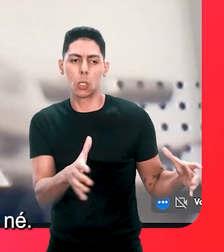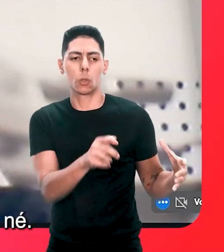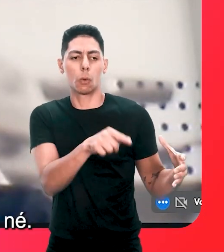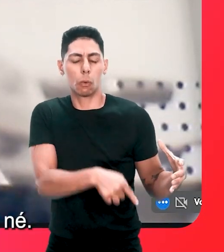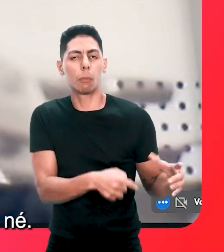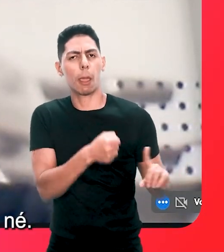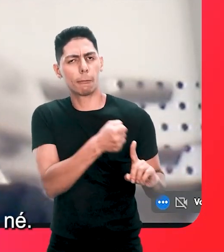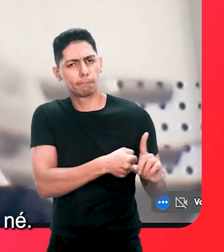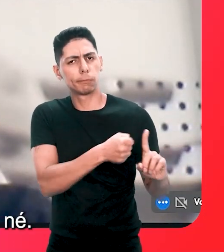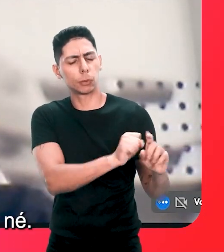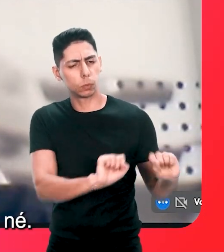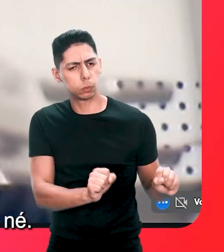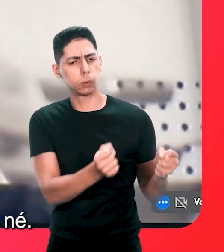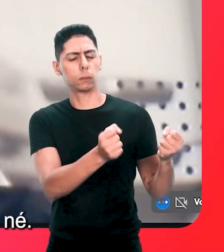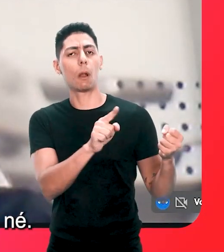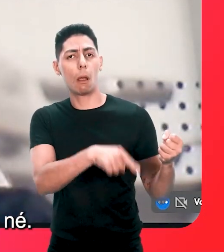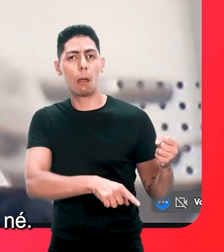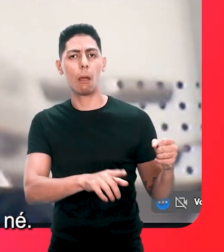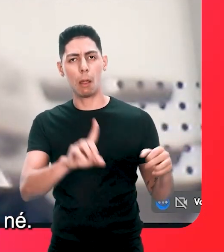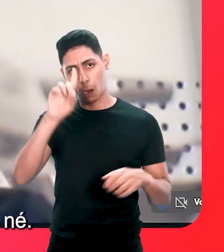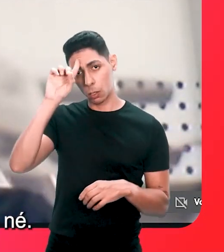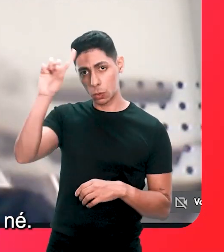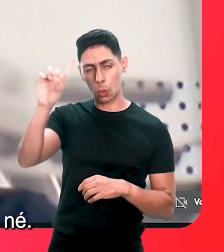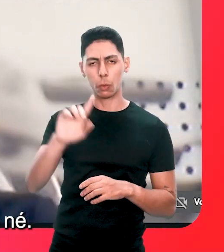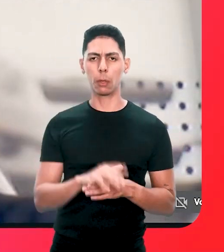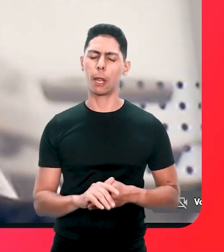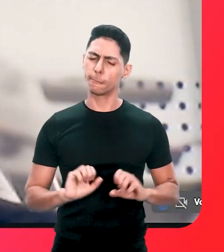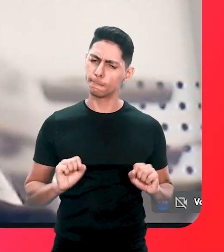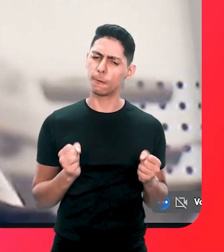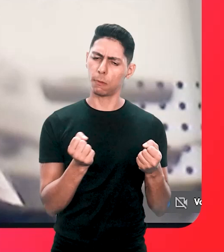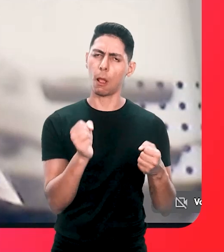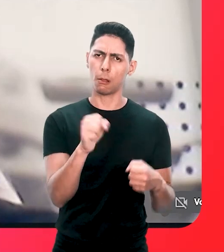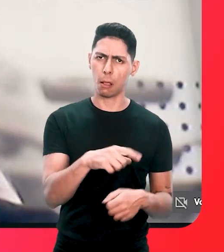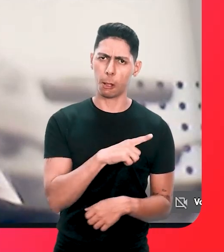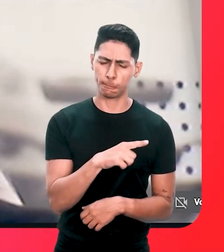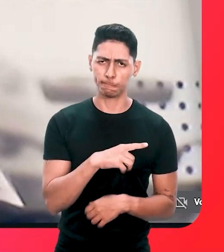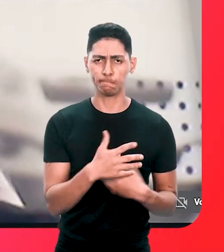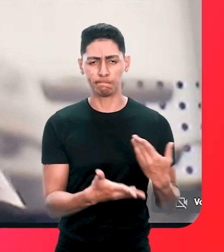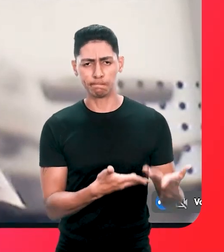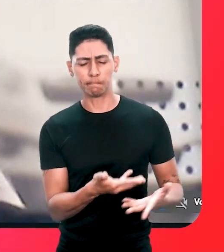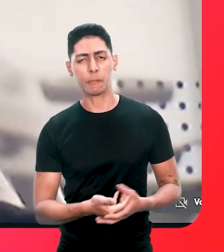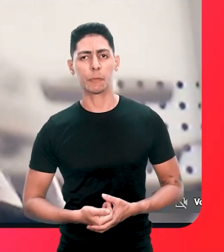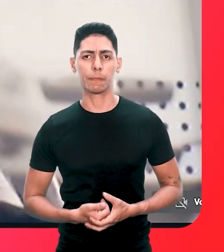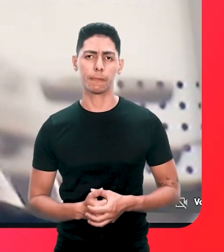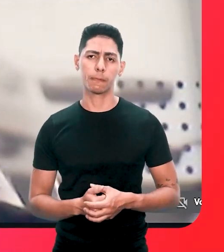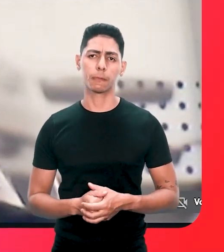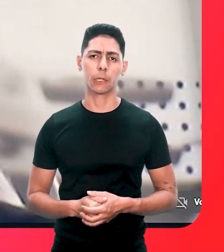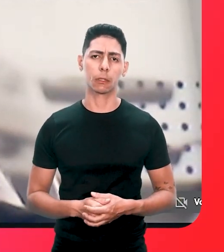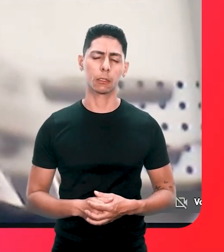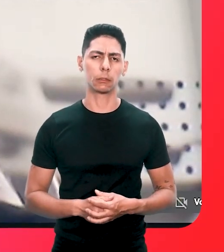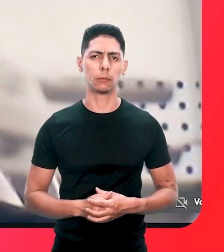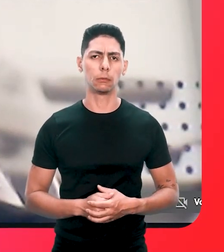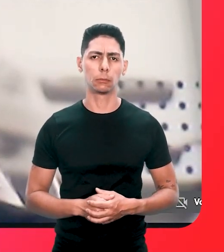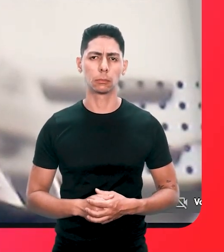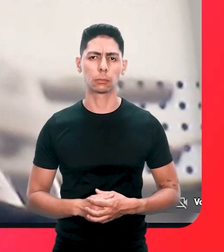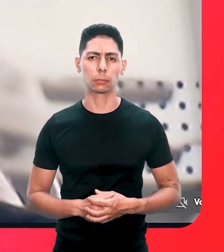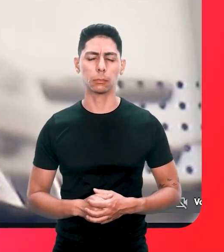aos diretórios, eles eram muito dedicados, né? Então, aquilo,